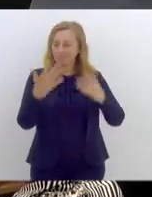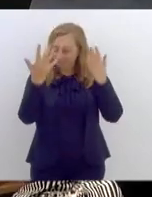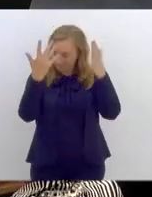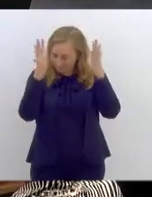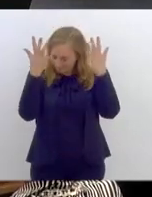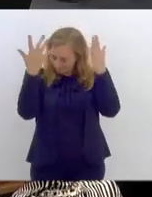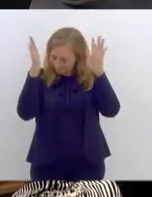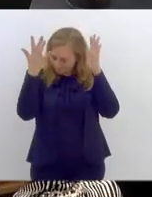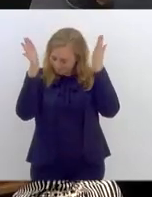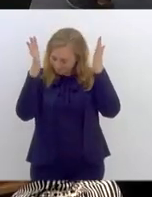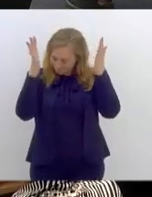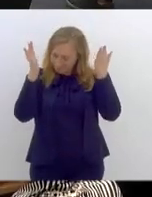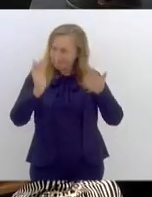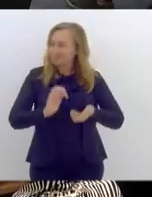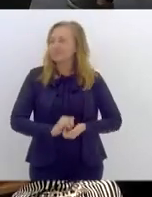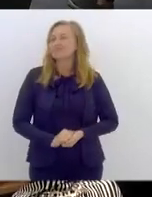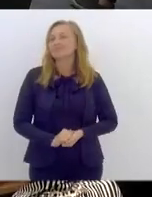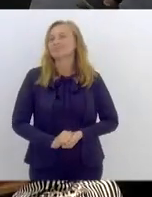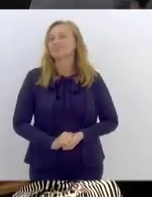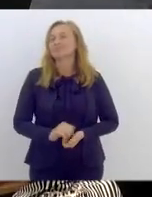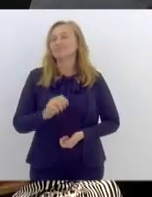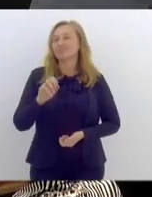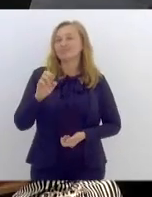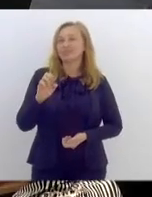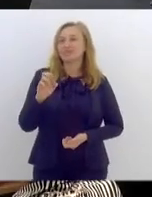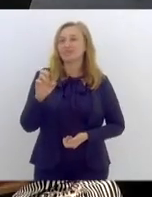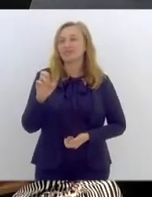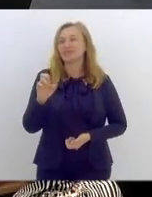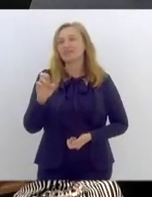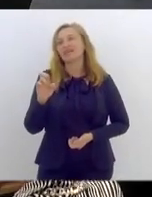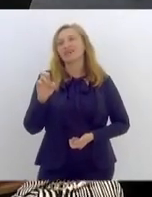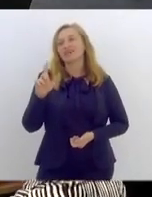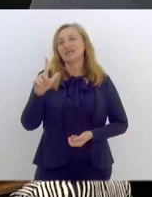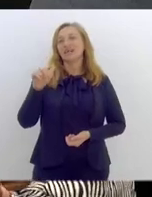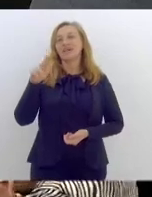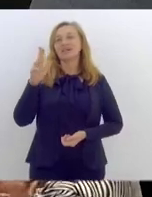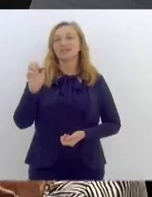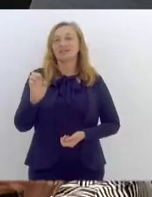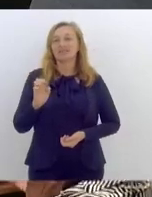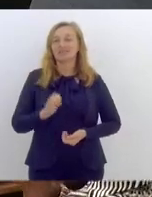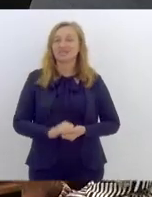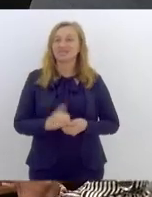aplausos, louvor e congratulações a Elaine Vasconcelos.